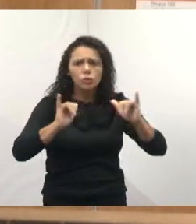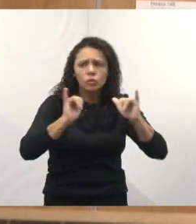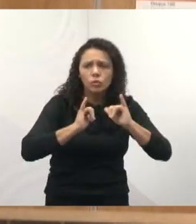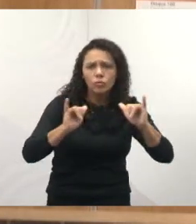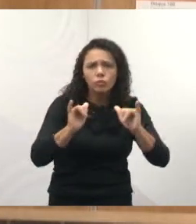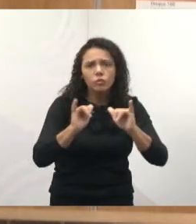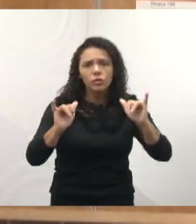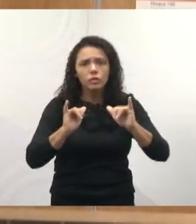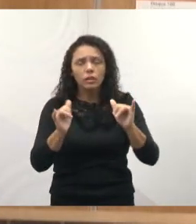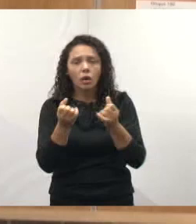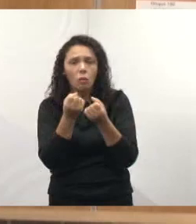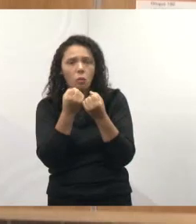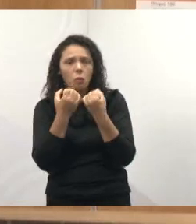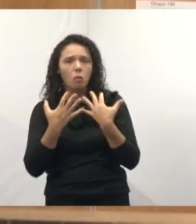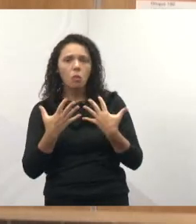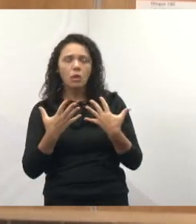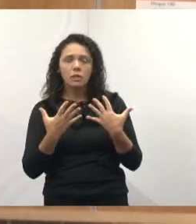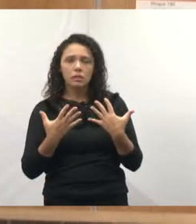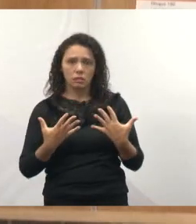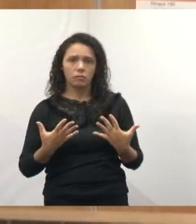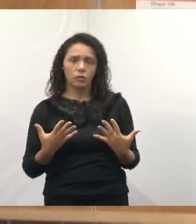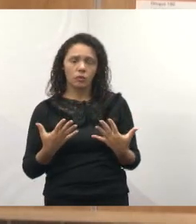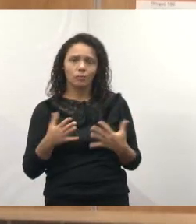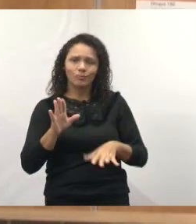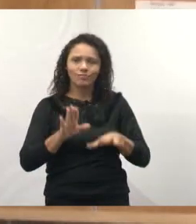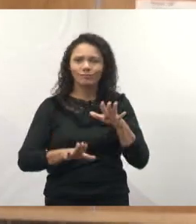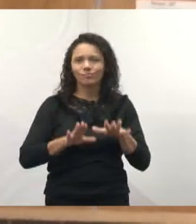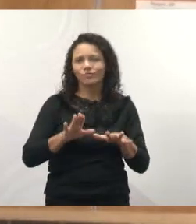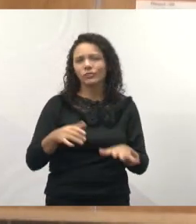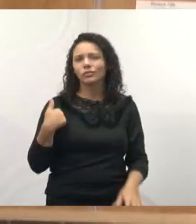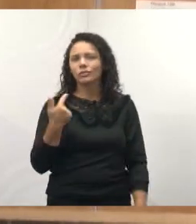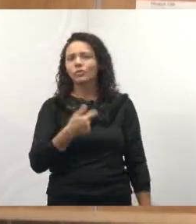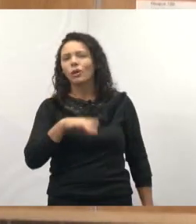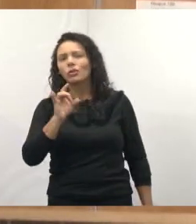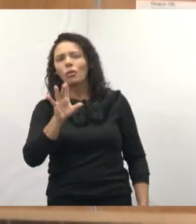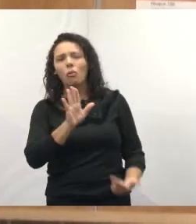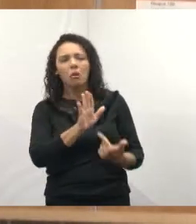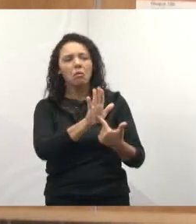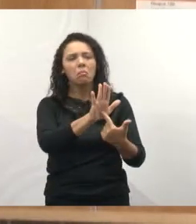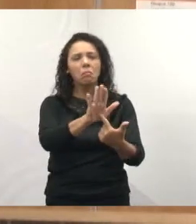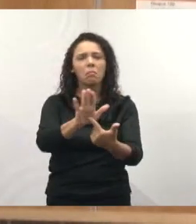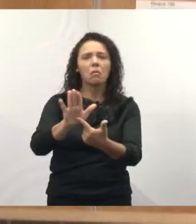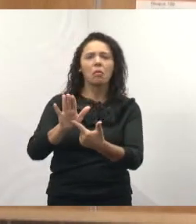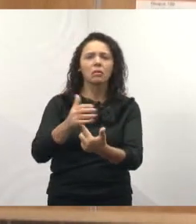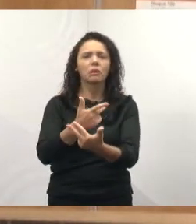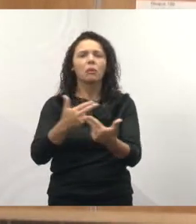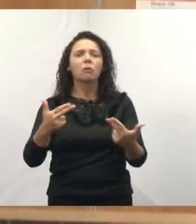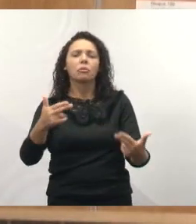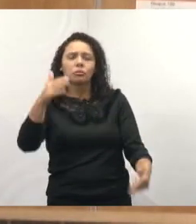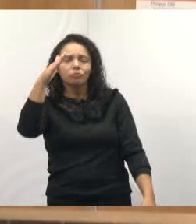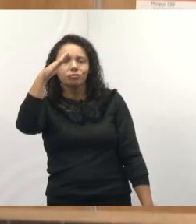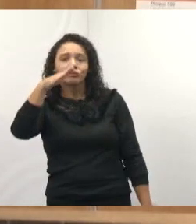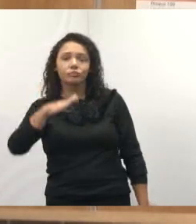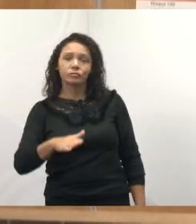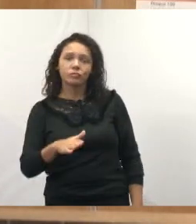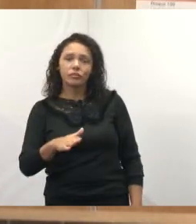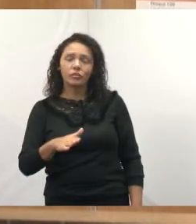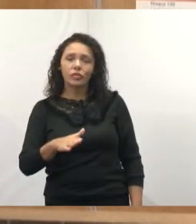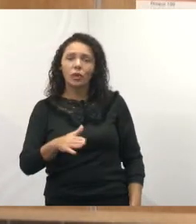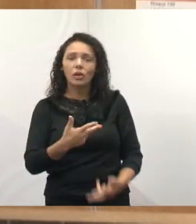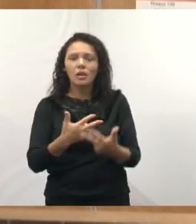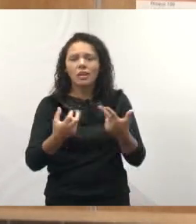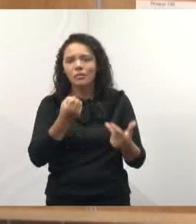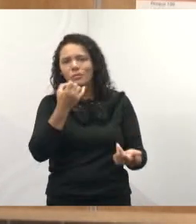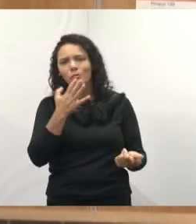e o mal, e muitas das vezes estamos aí apontando o compartilhamento do mal, e muitas das vezes não estamos